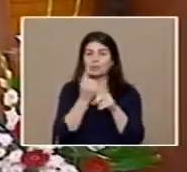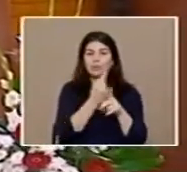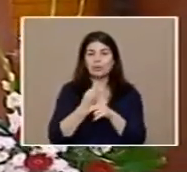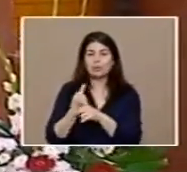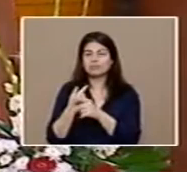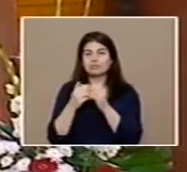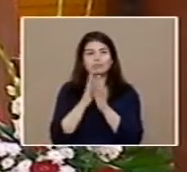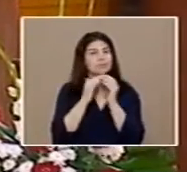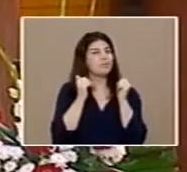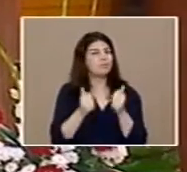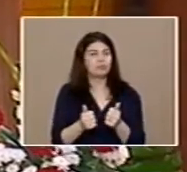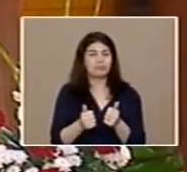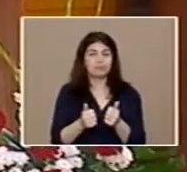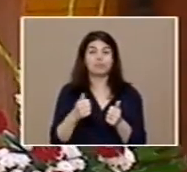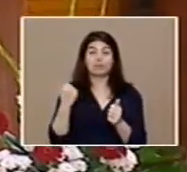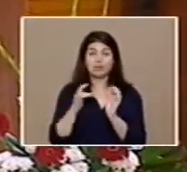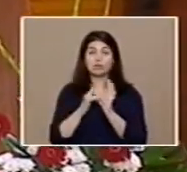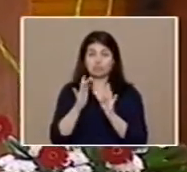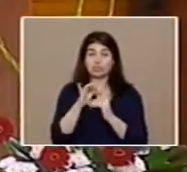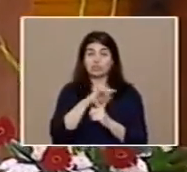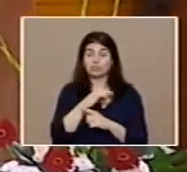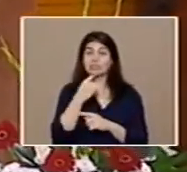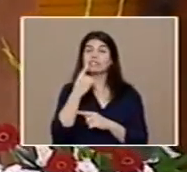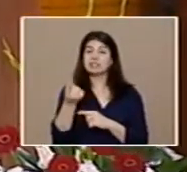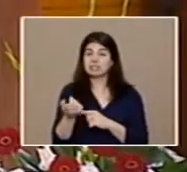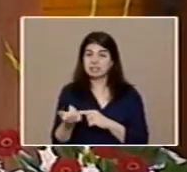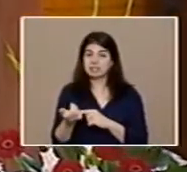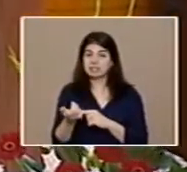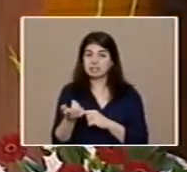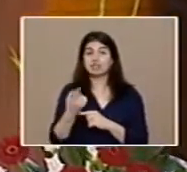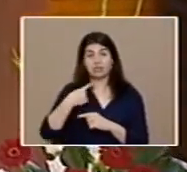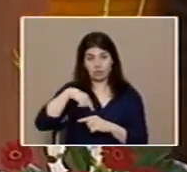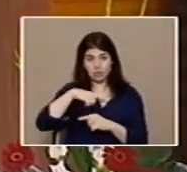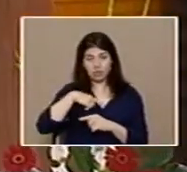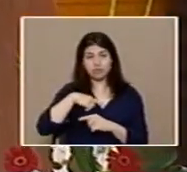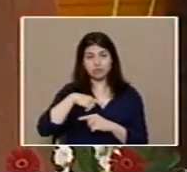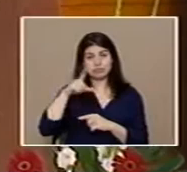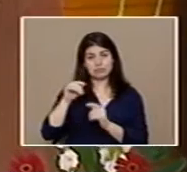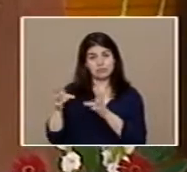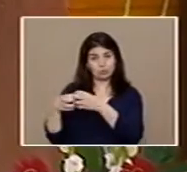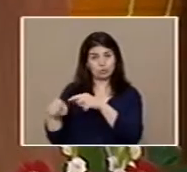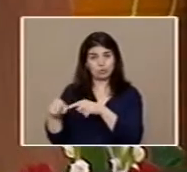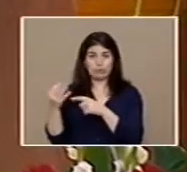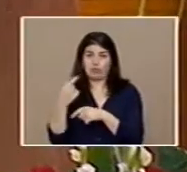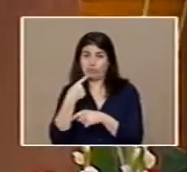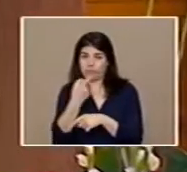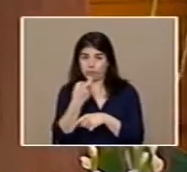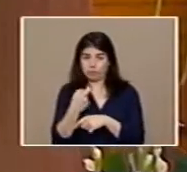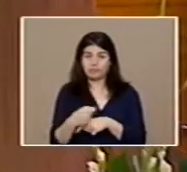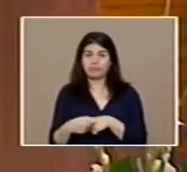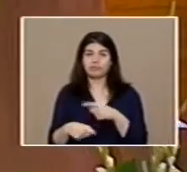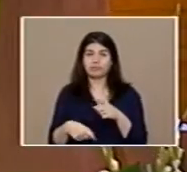então Jesus está a dizer aqueles fariseus e diz a nós também é que diante de circunstâncias